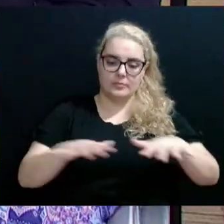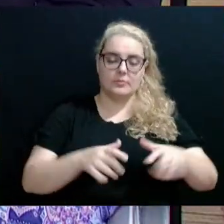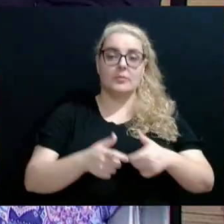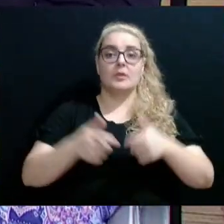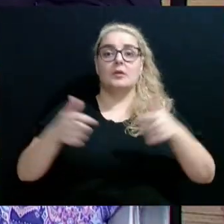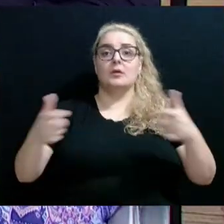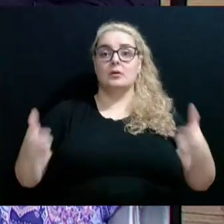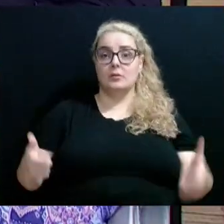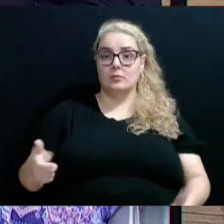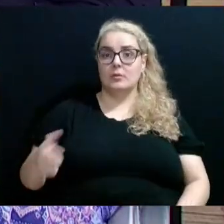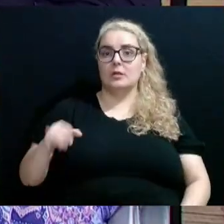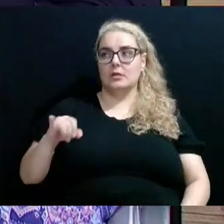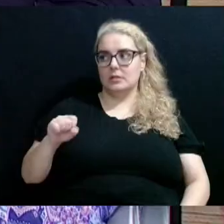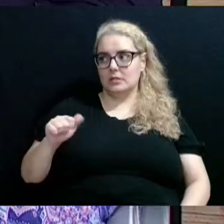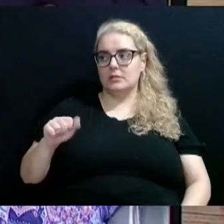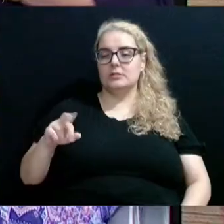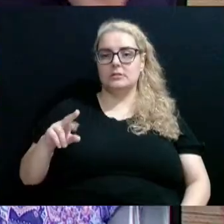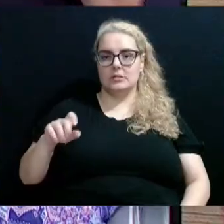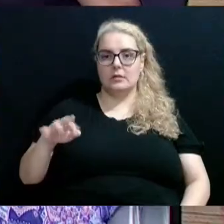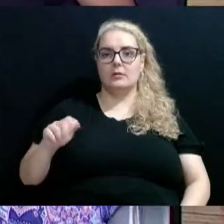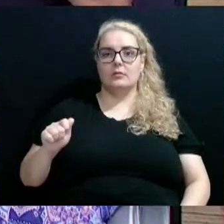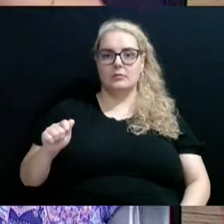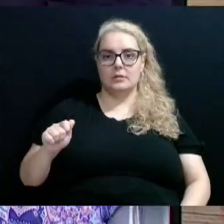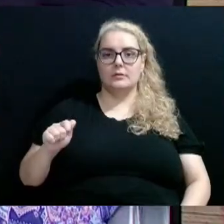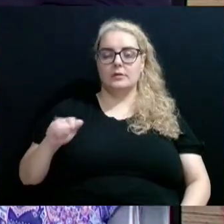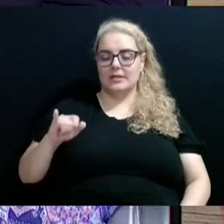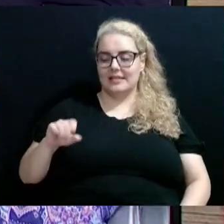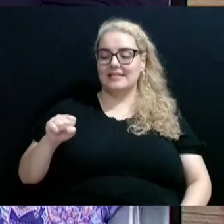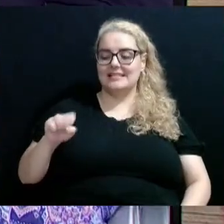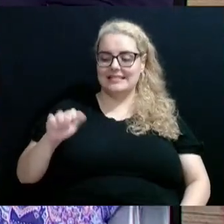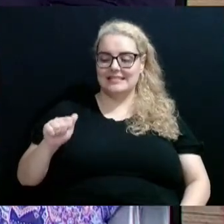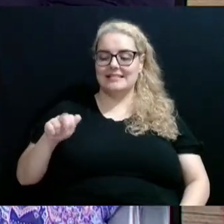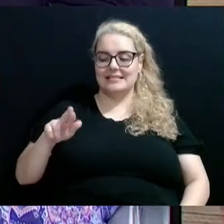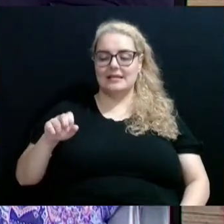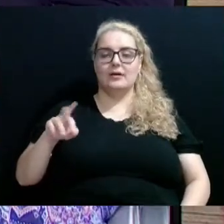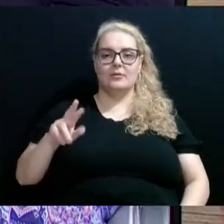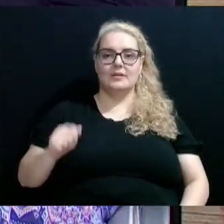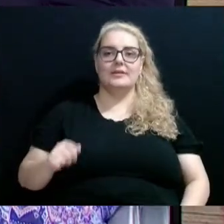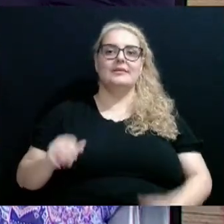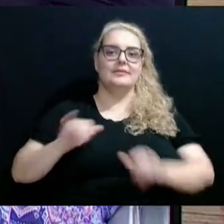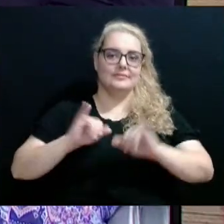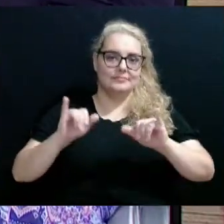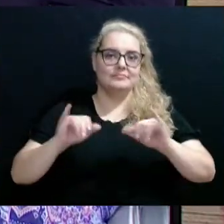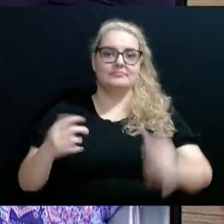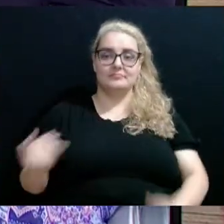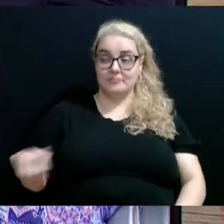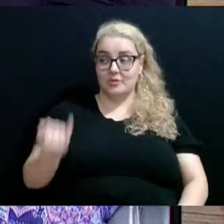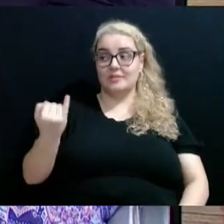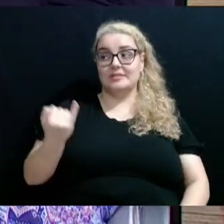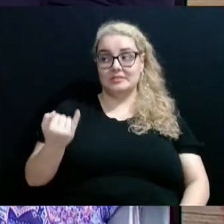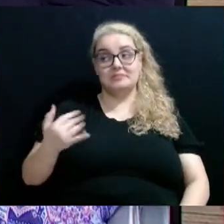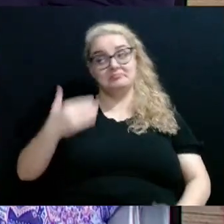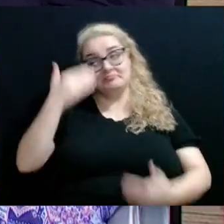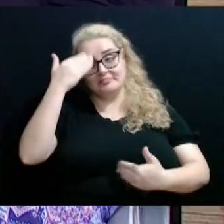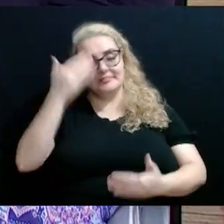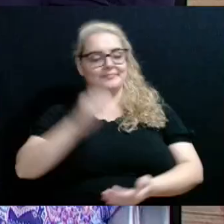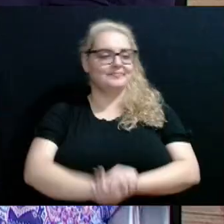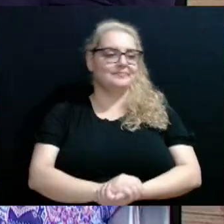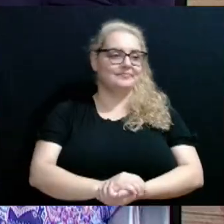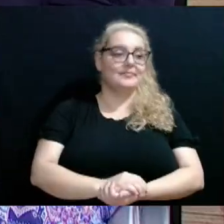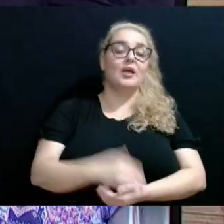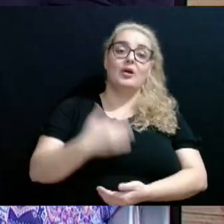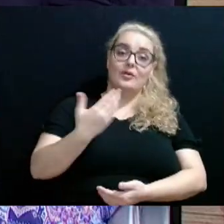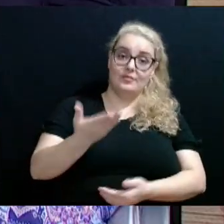a Isaura bem interessante. E isso tem sido bem gratificante também. Você aí de casa deve estar ouvindo